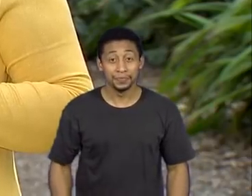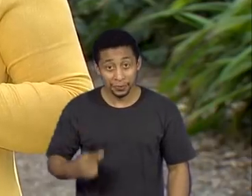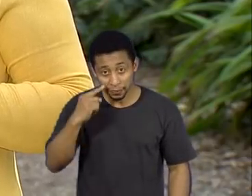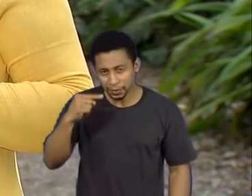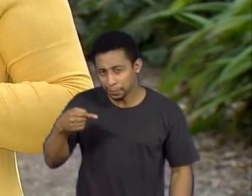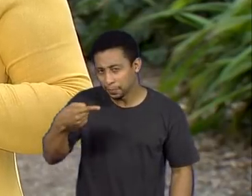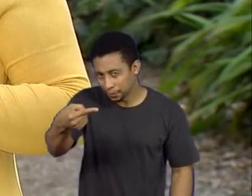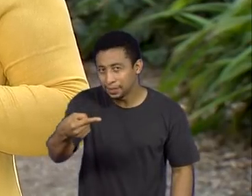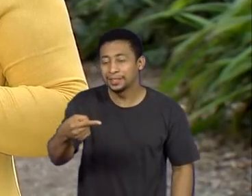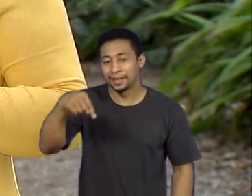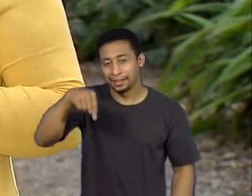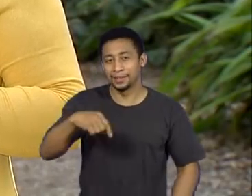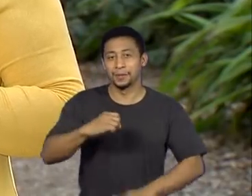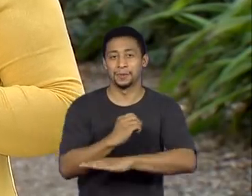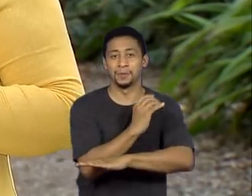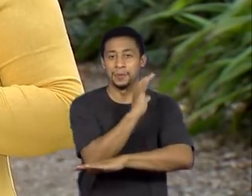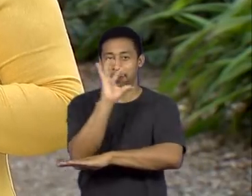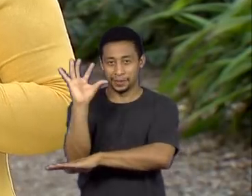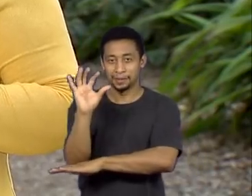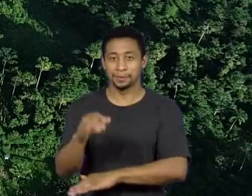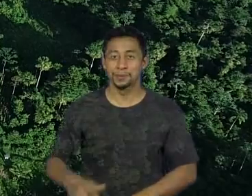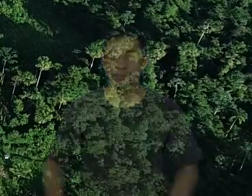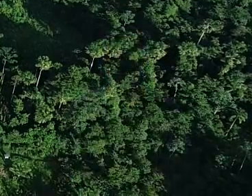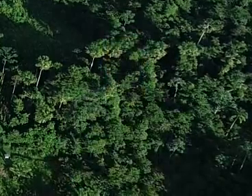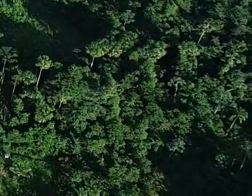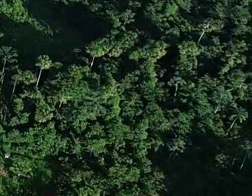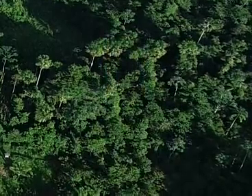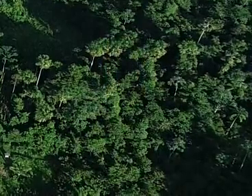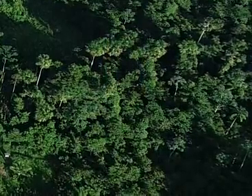E veja logo mais aqui no Repórter Eco.